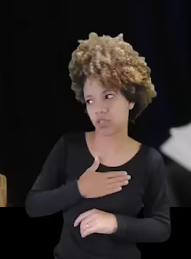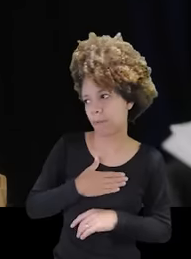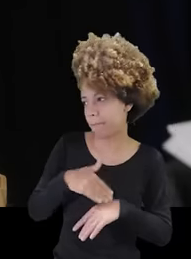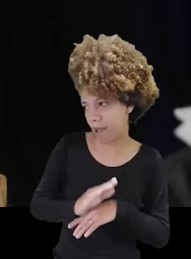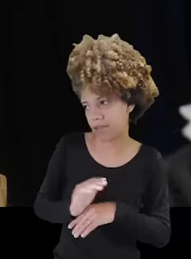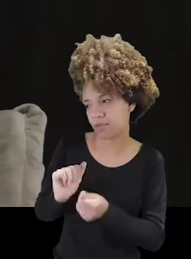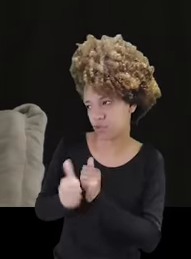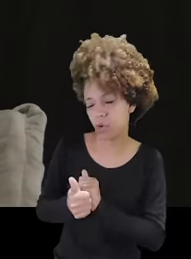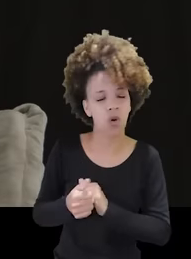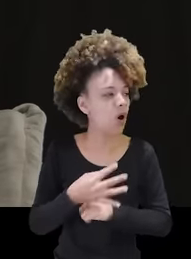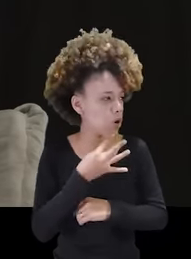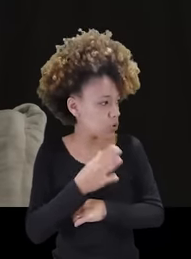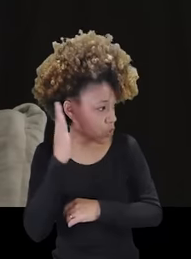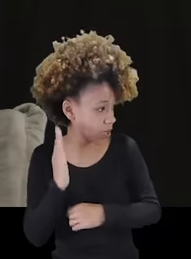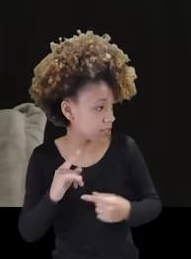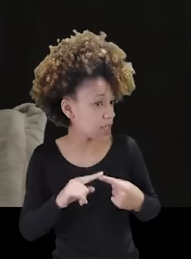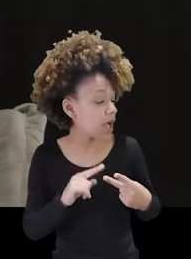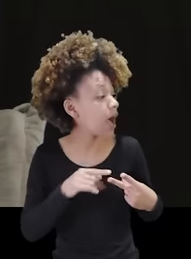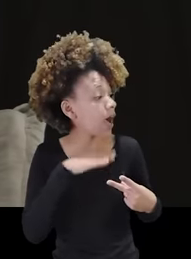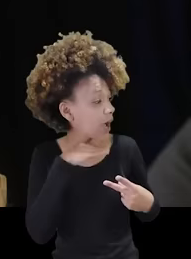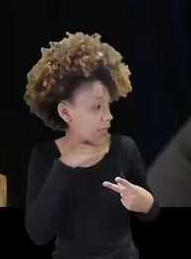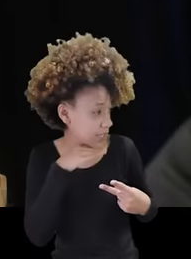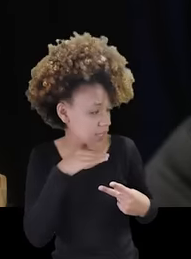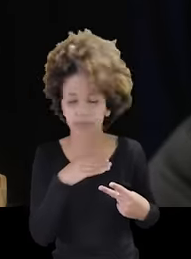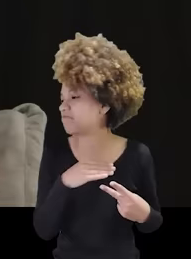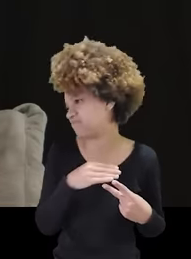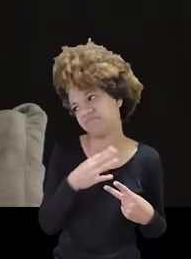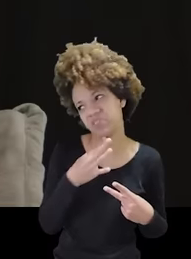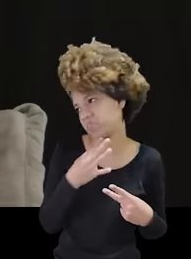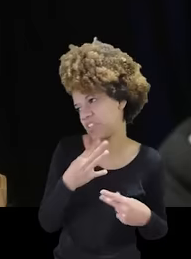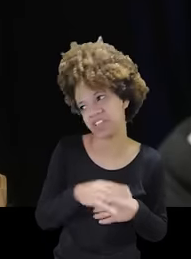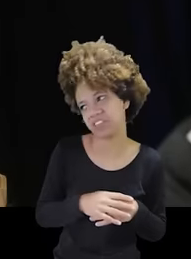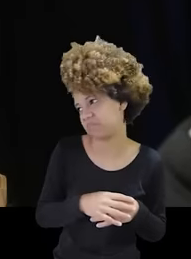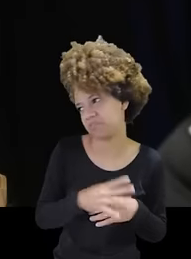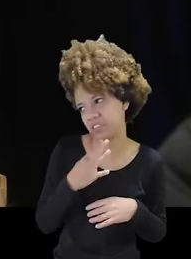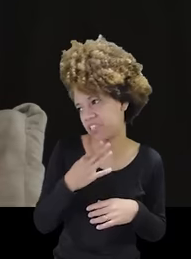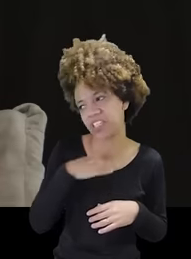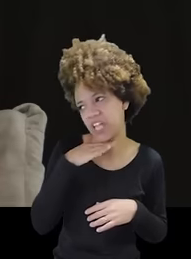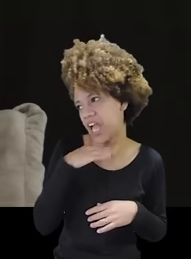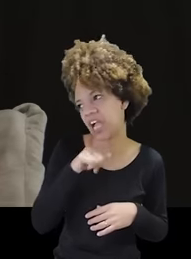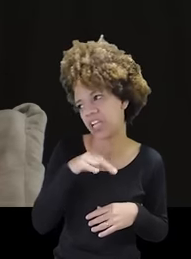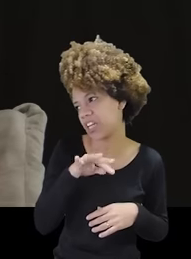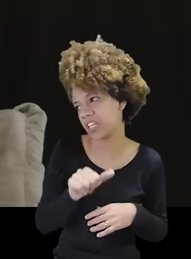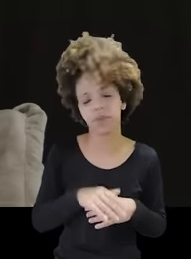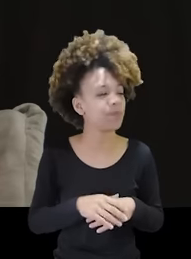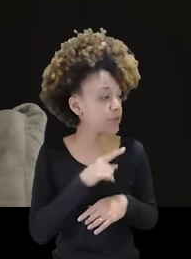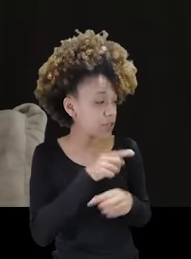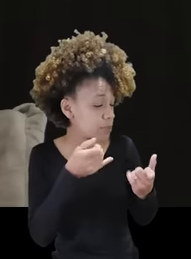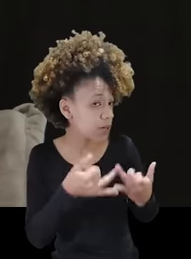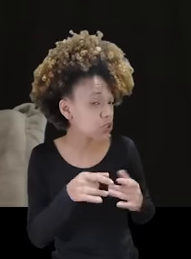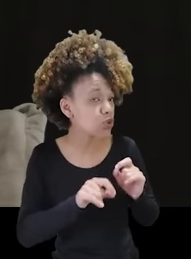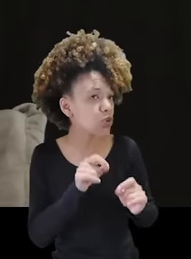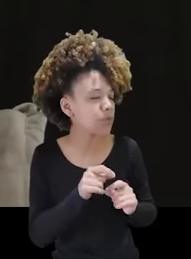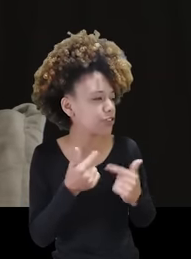futebol e eles conhecem o Neymar Anitta não faz ideia não conhece tá você tava